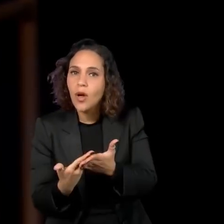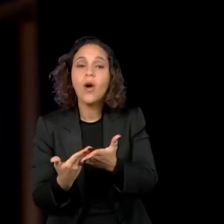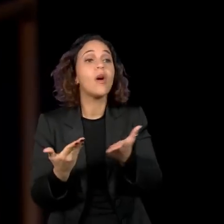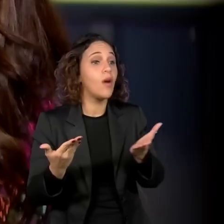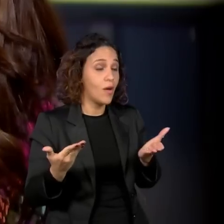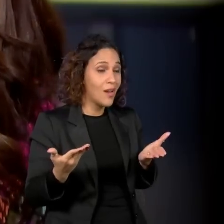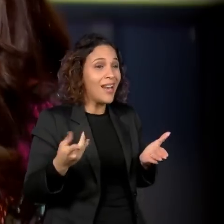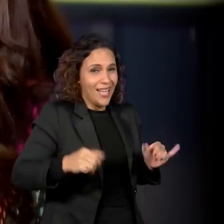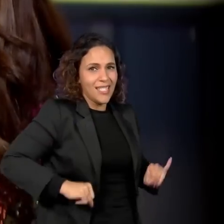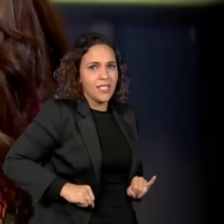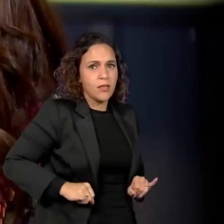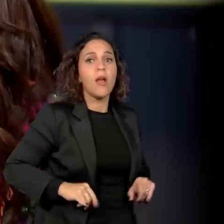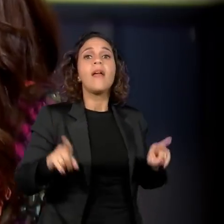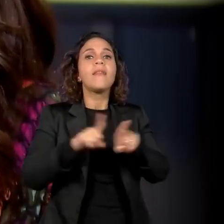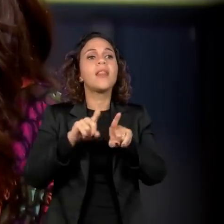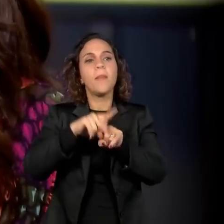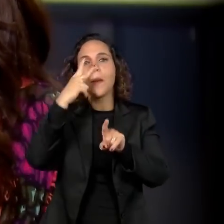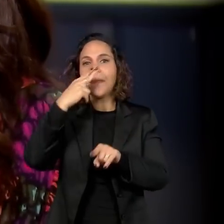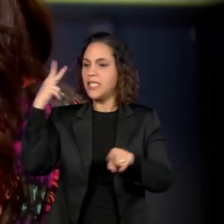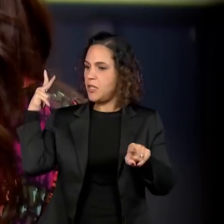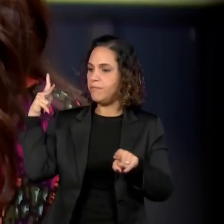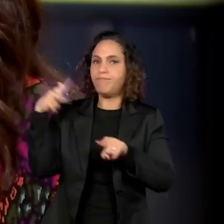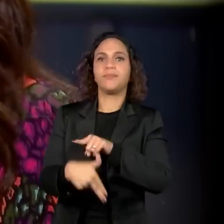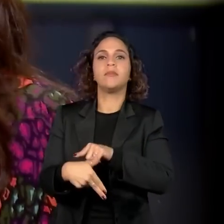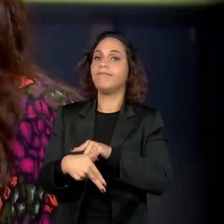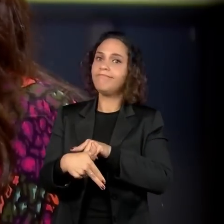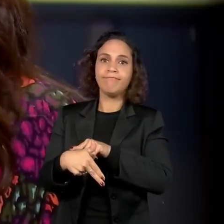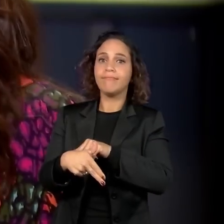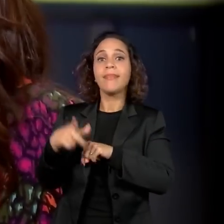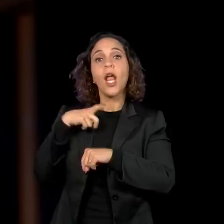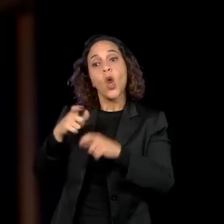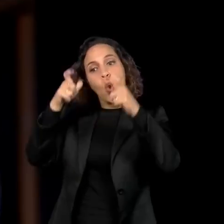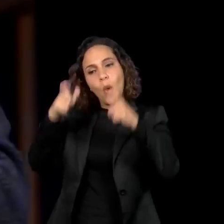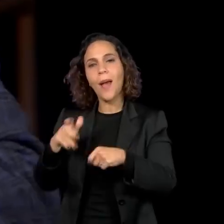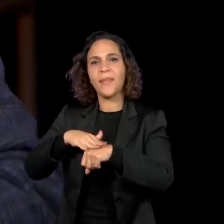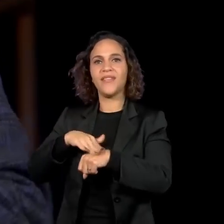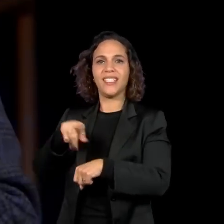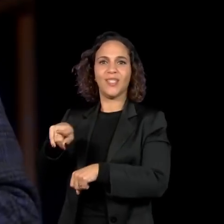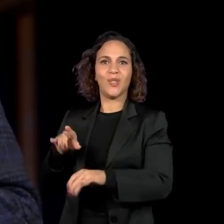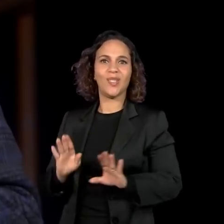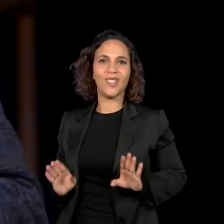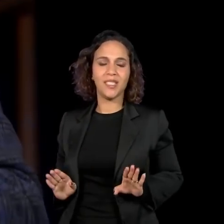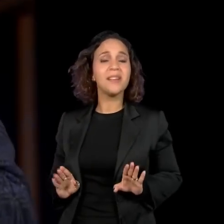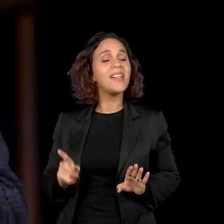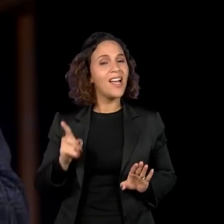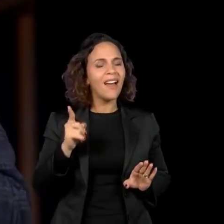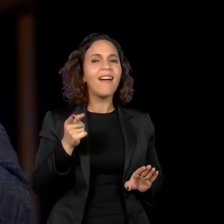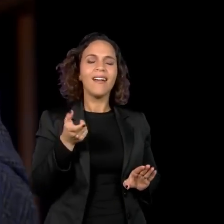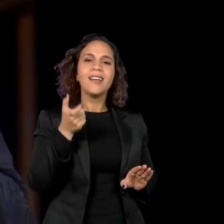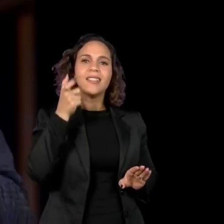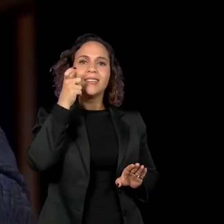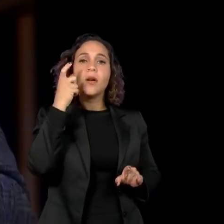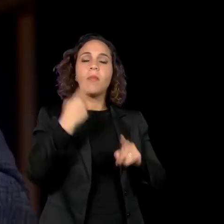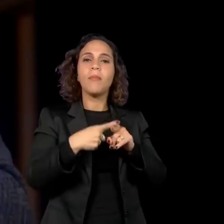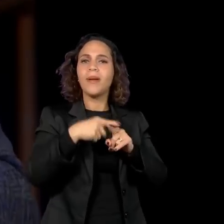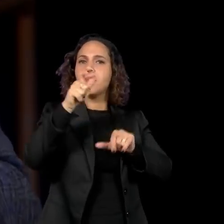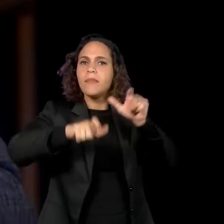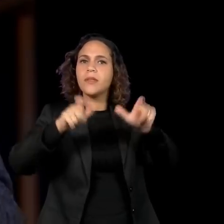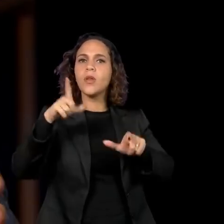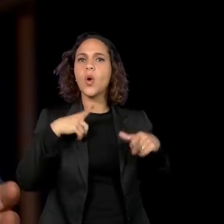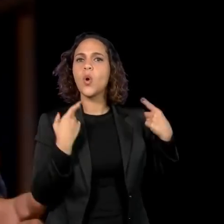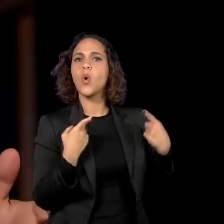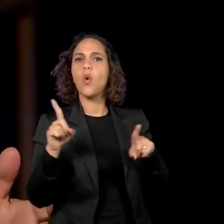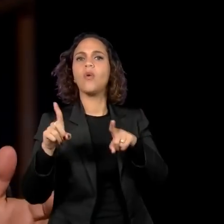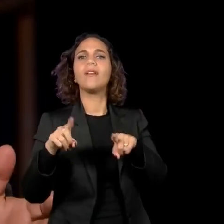mas ao mesmo tempo não reprimir. Então existe lugar para isso, né? E é curioso porque tem muita gente que é contra, né, a